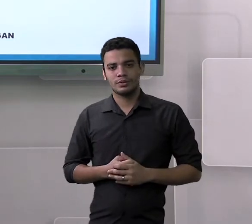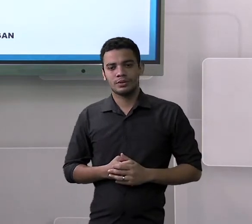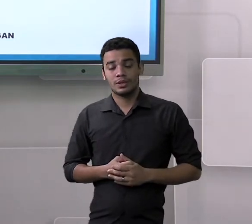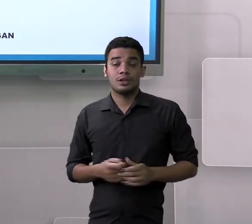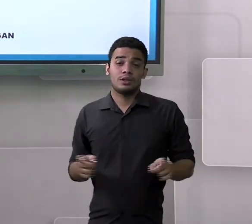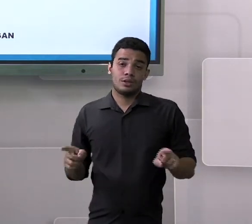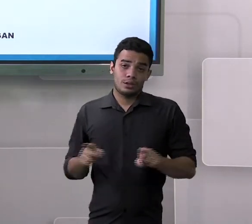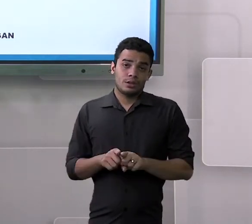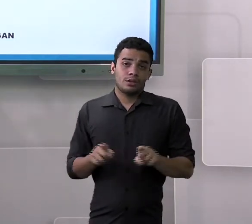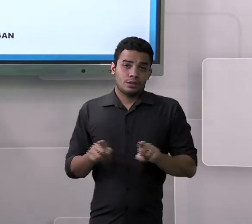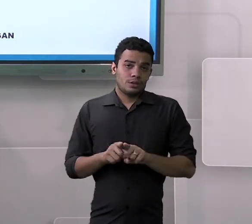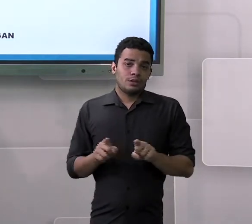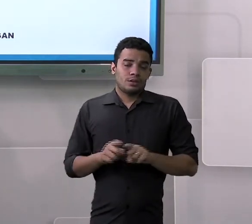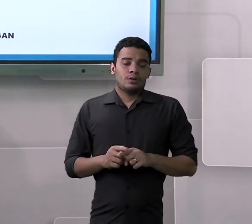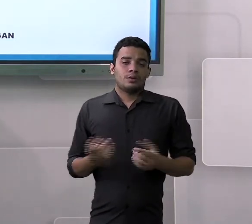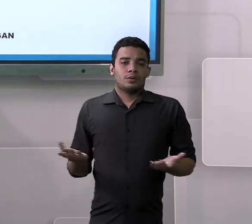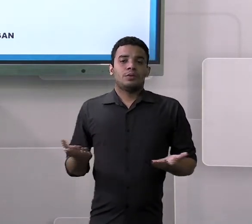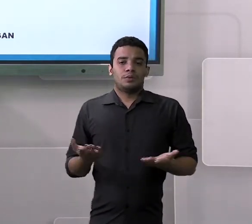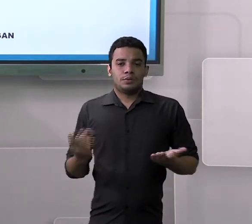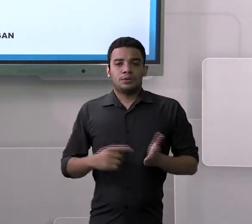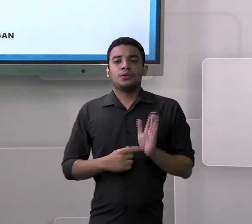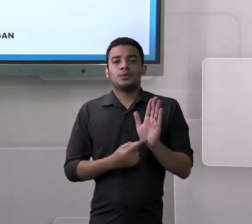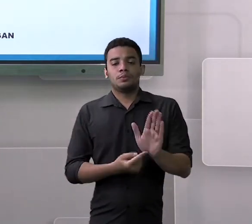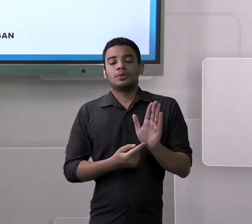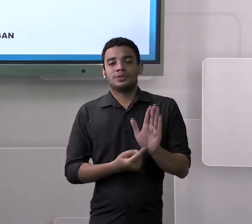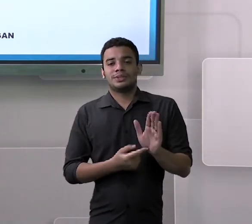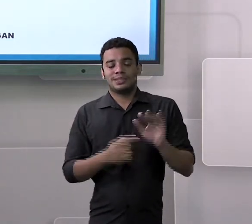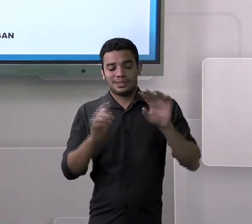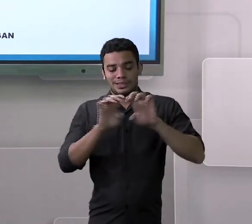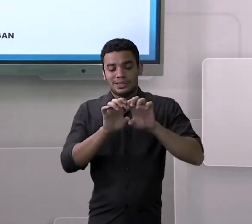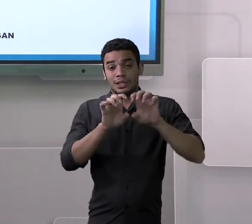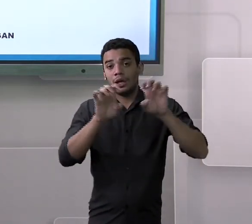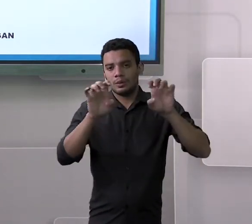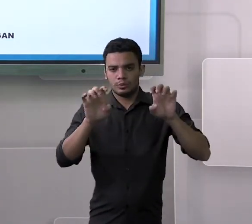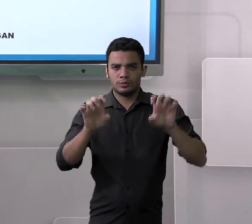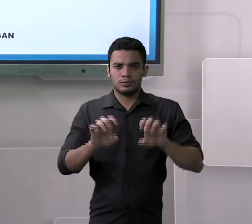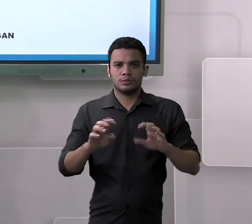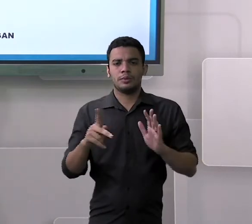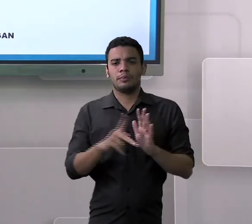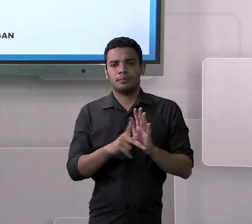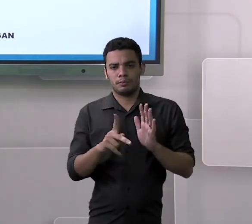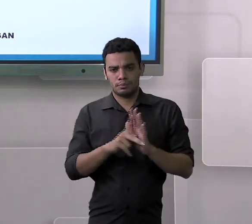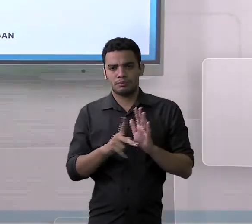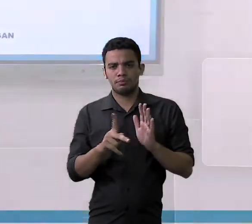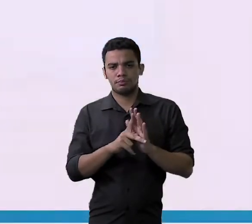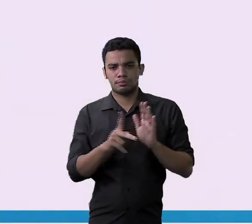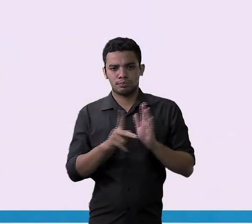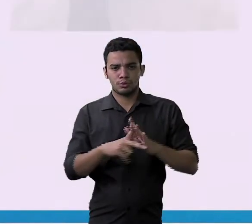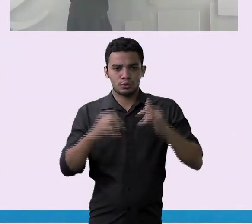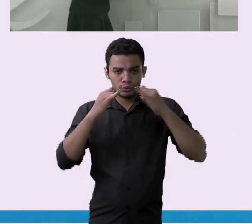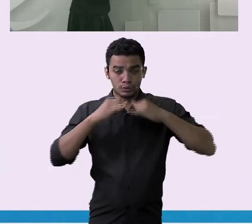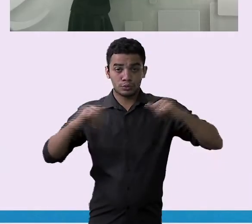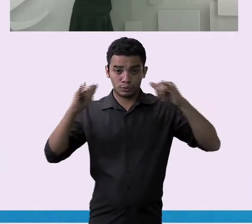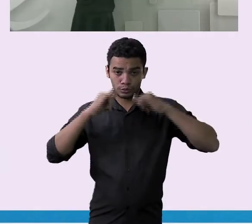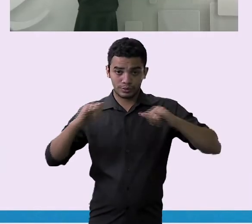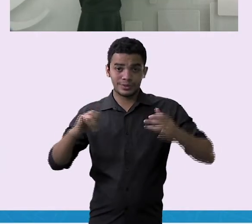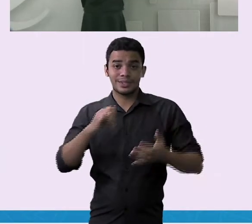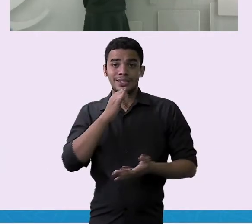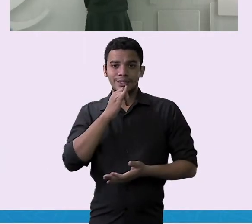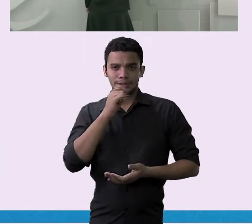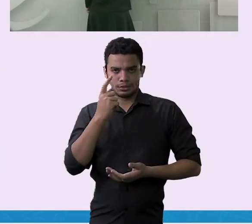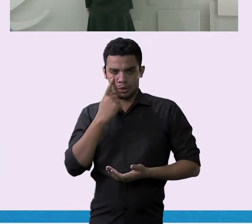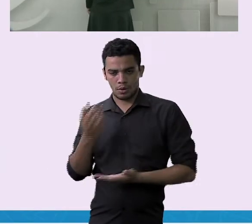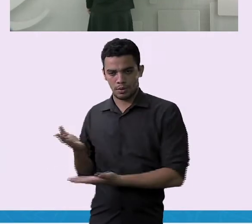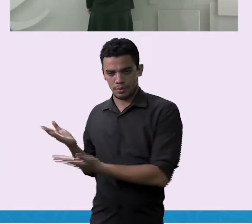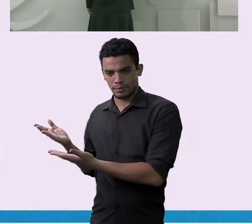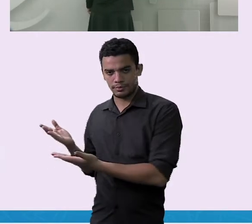estrutura do anúncio aqui, vamos só entender um pouquinho mais. Ó, o nosso anúncio ele possui título, pode